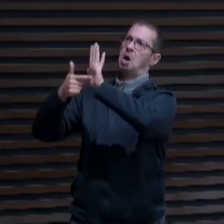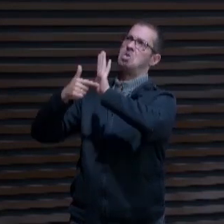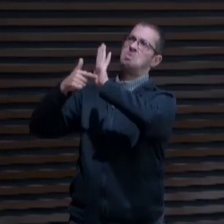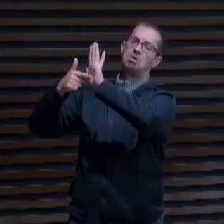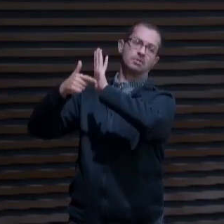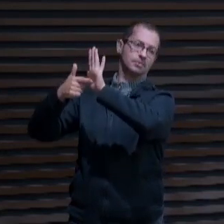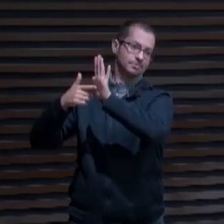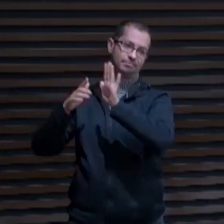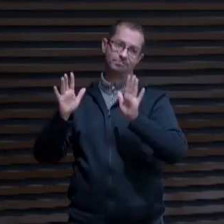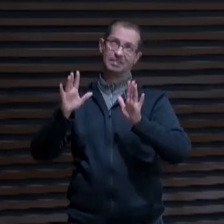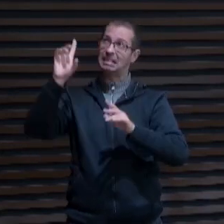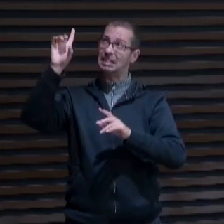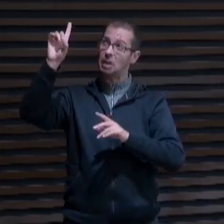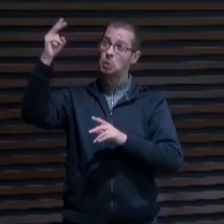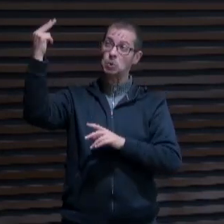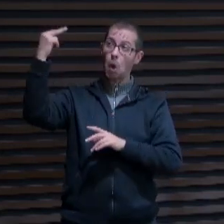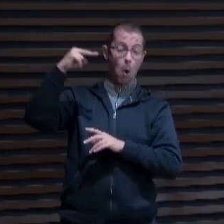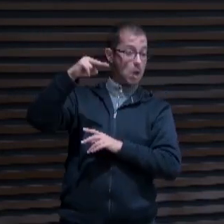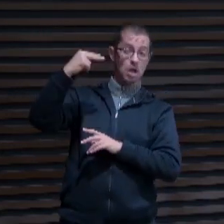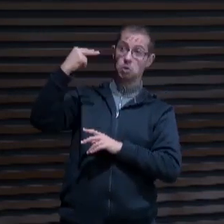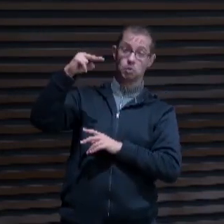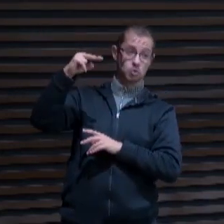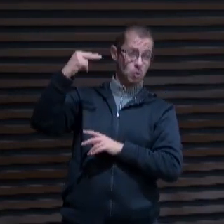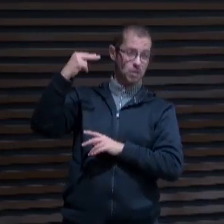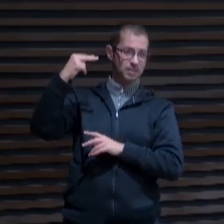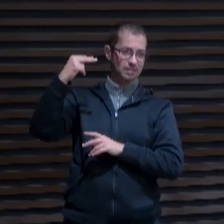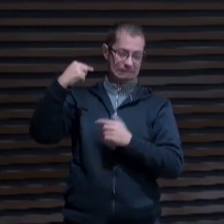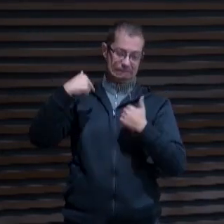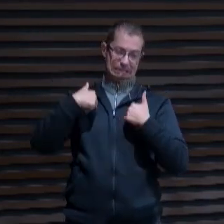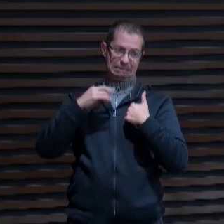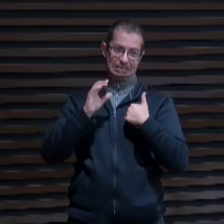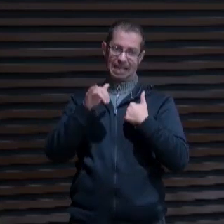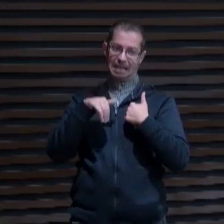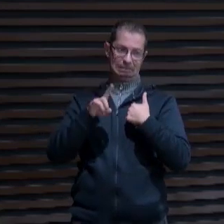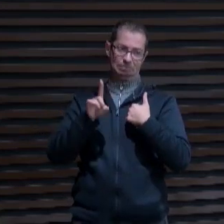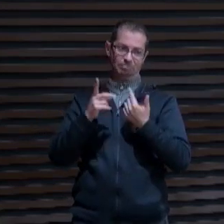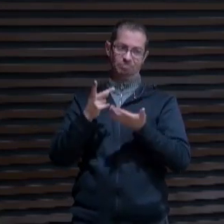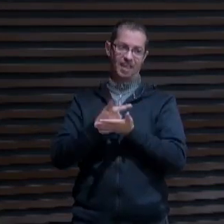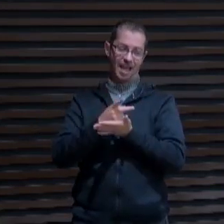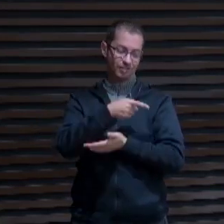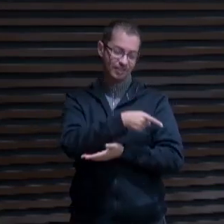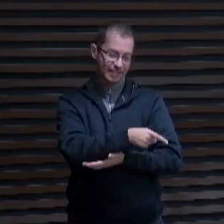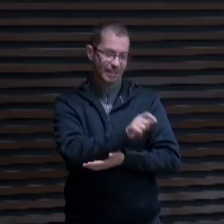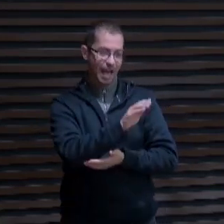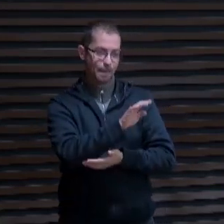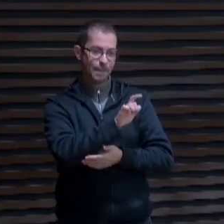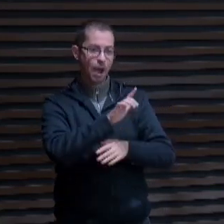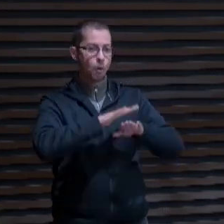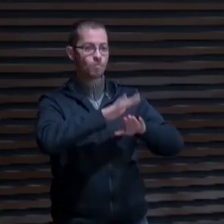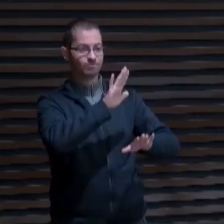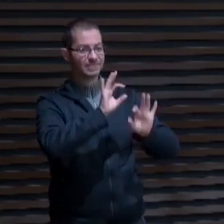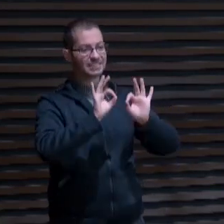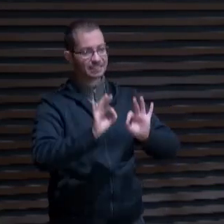sua capacidade. E a terceira diferença que eu vejo entre a oferta de Abel e a de Caim é